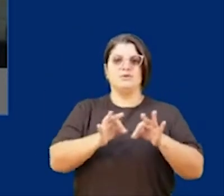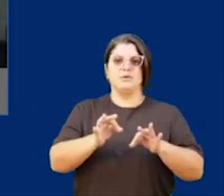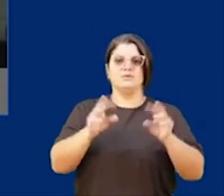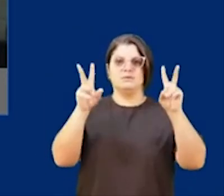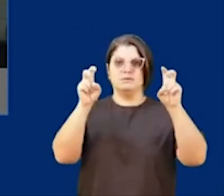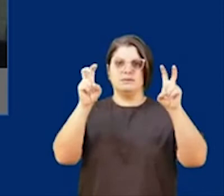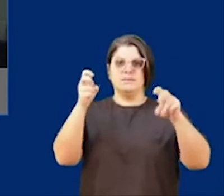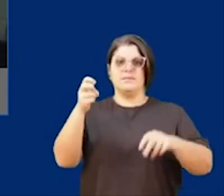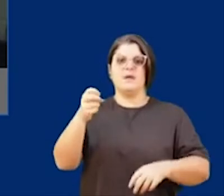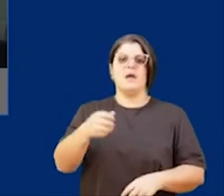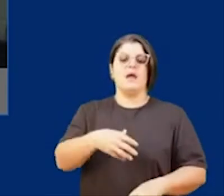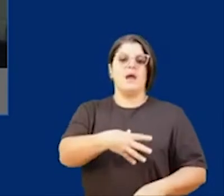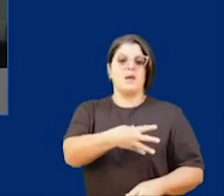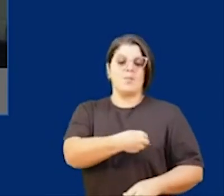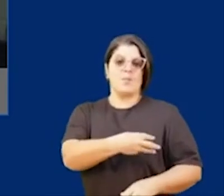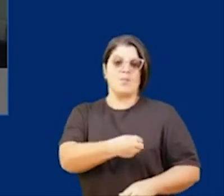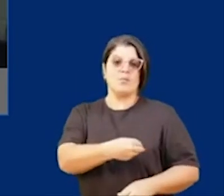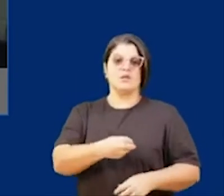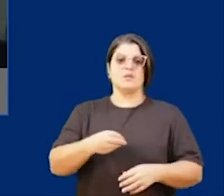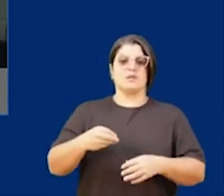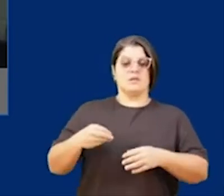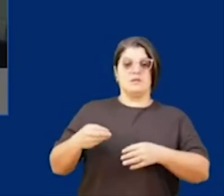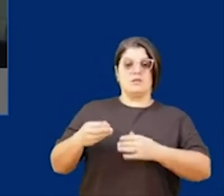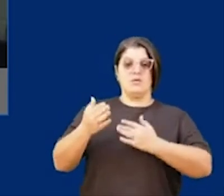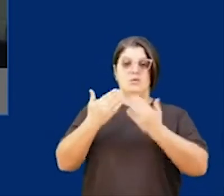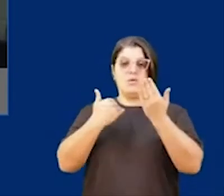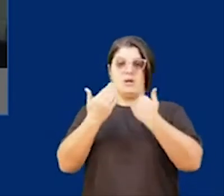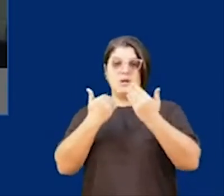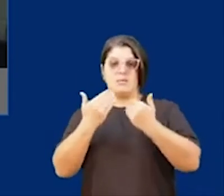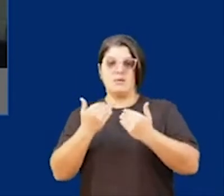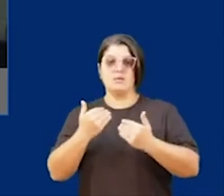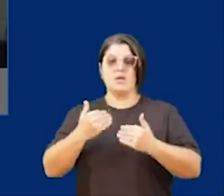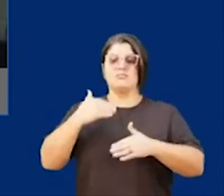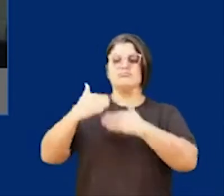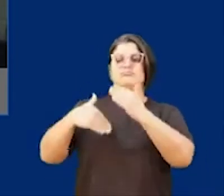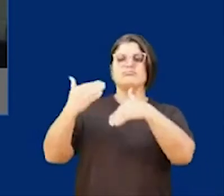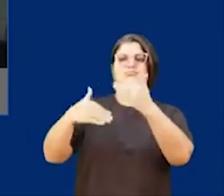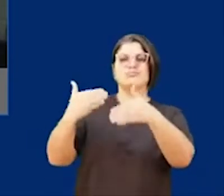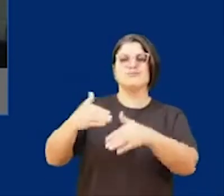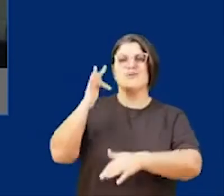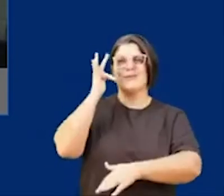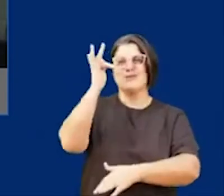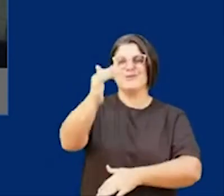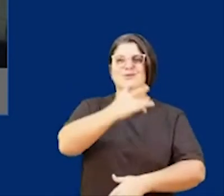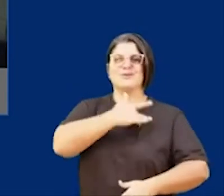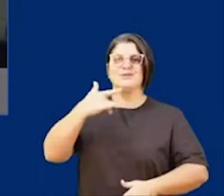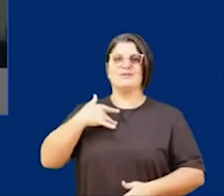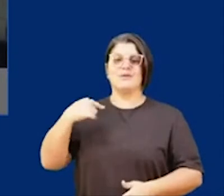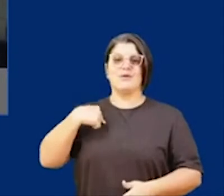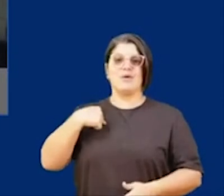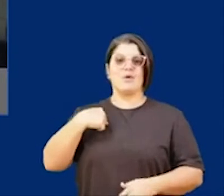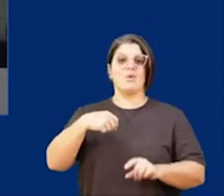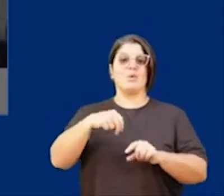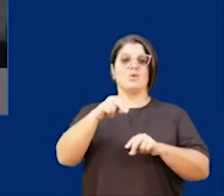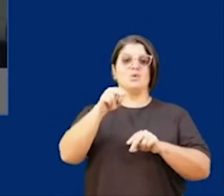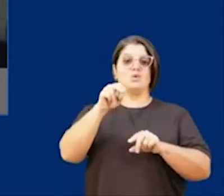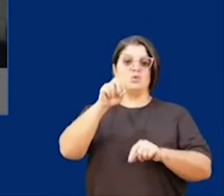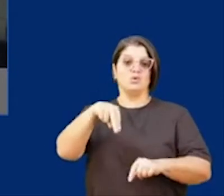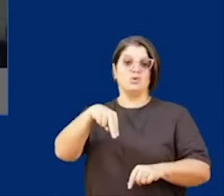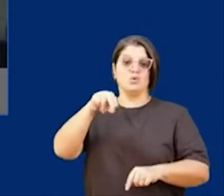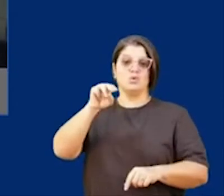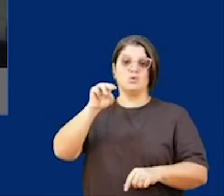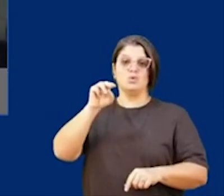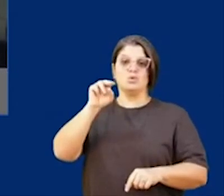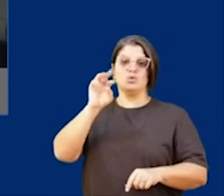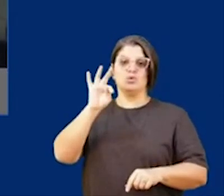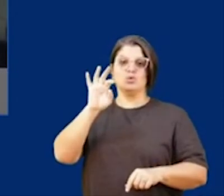introdução alimentar, construindo um futuro saudável. Meu nome é Ariane, eu sou nutricionista do Sesc Santos e mãe do Benjamin de